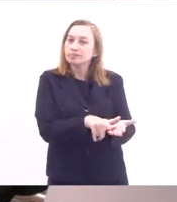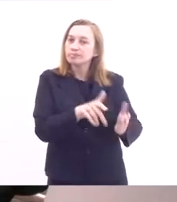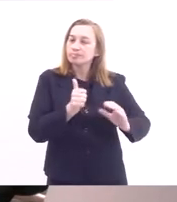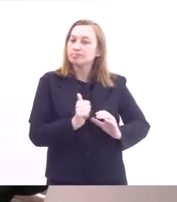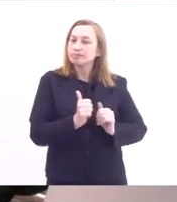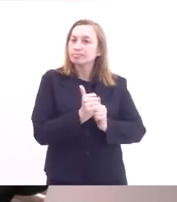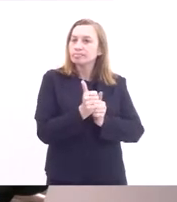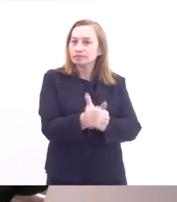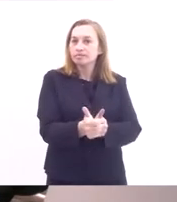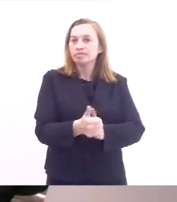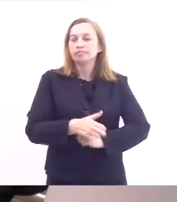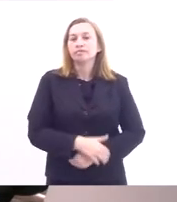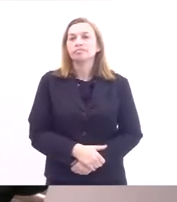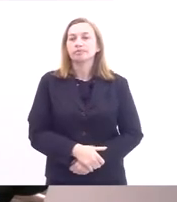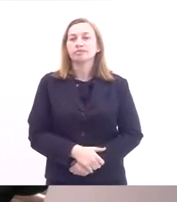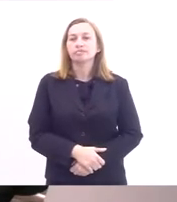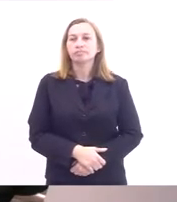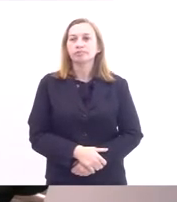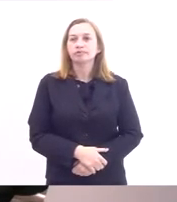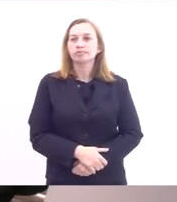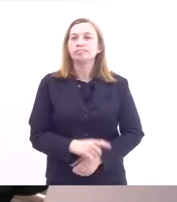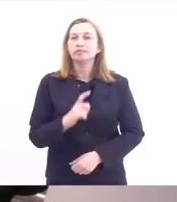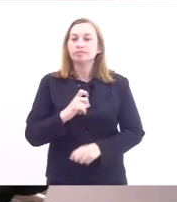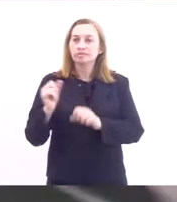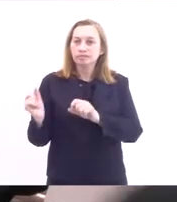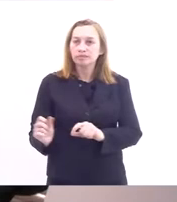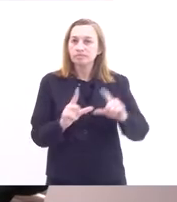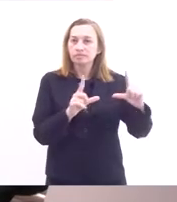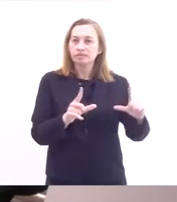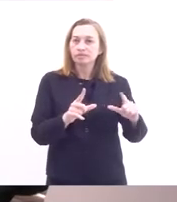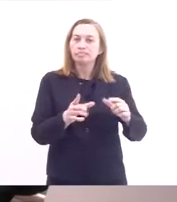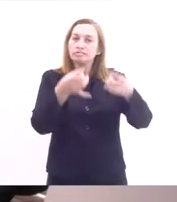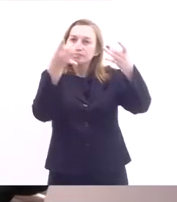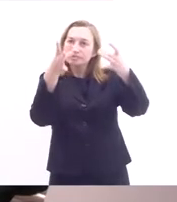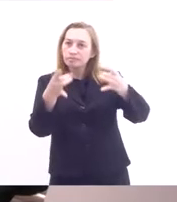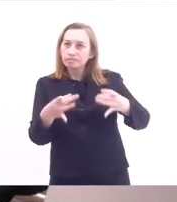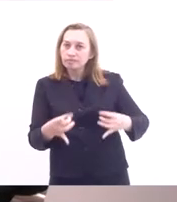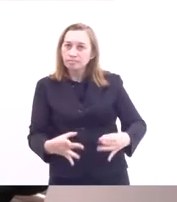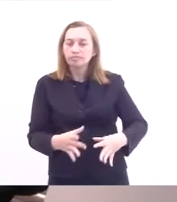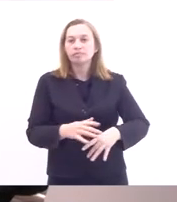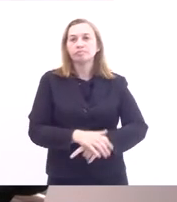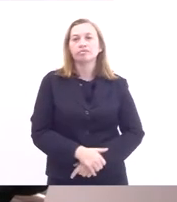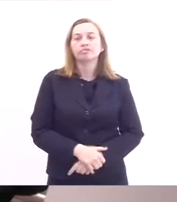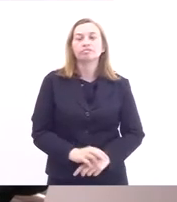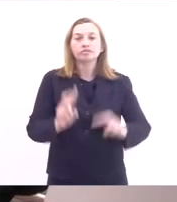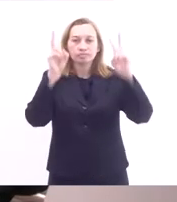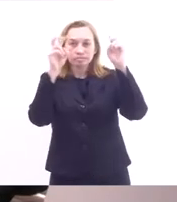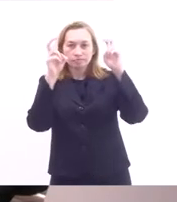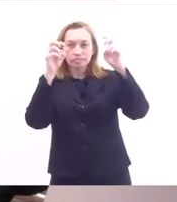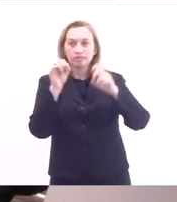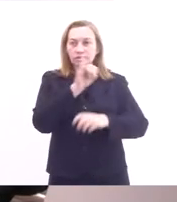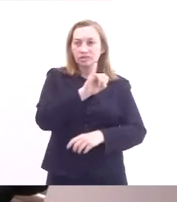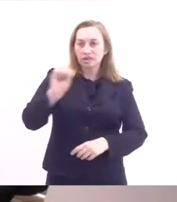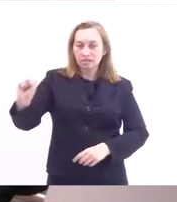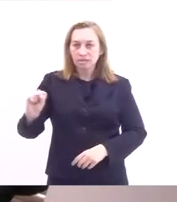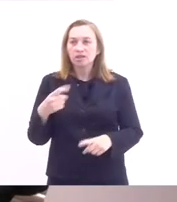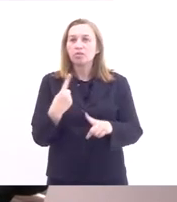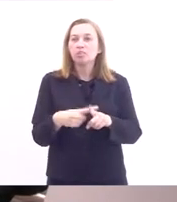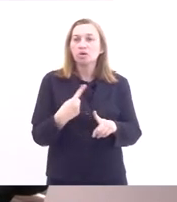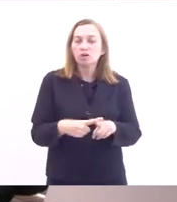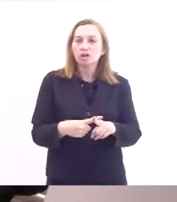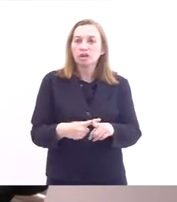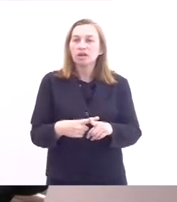acompanhar. Isso, tem um slide mais à frente que a gente vai detalhar um pouco a questão do ICMS, porque